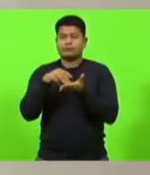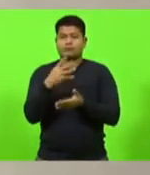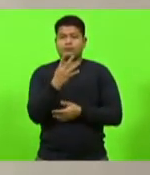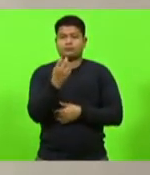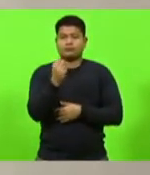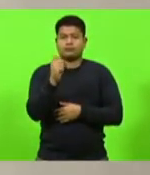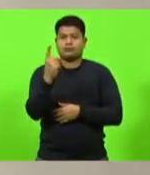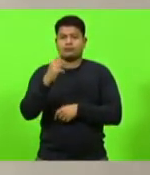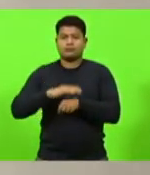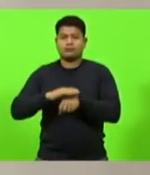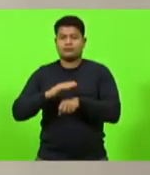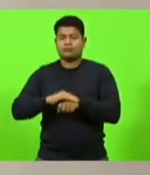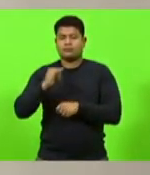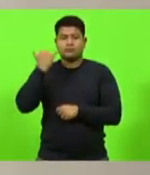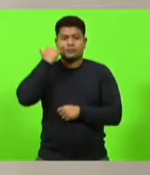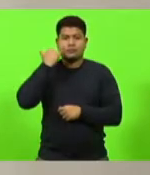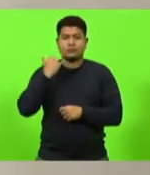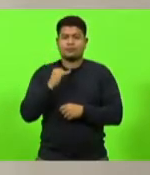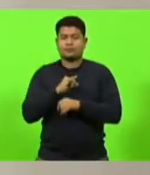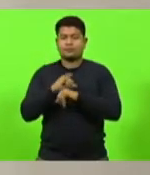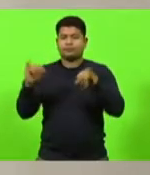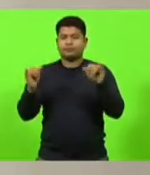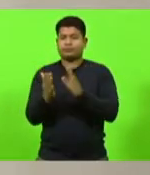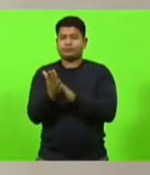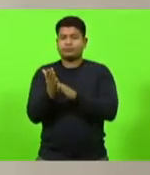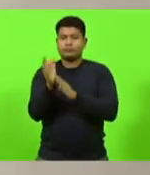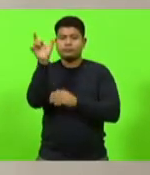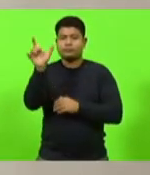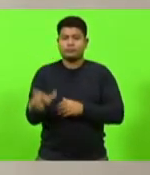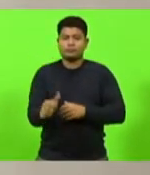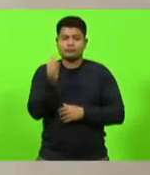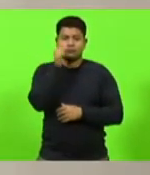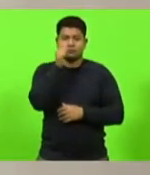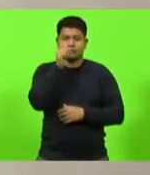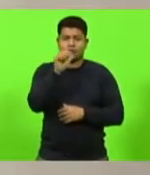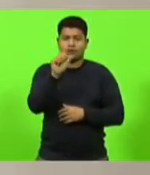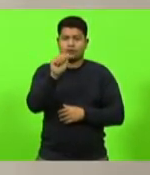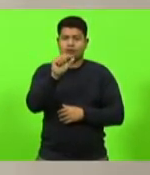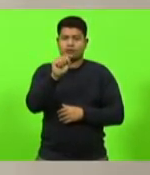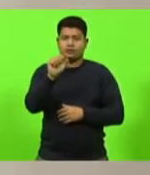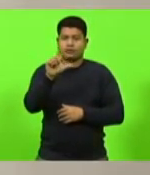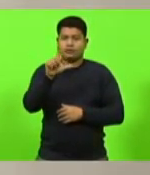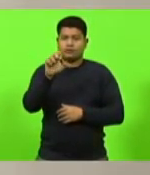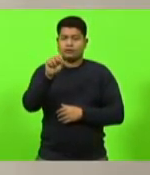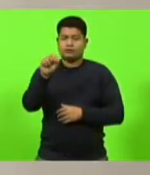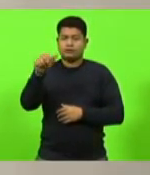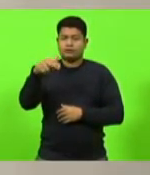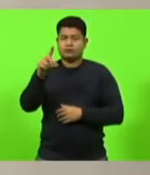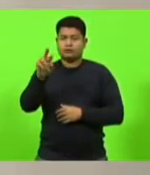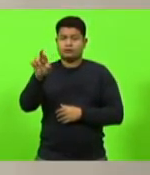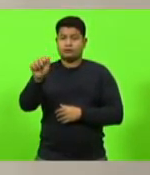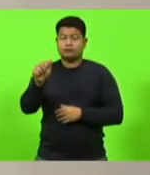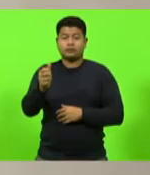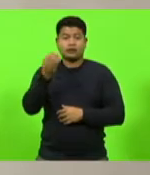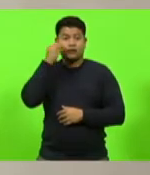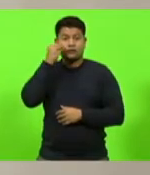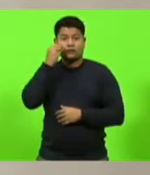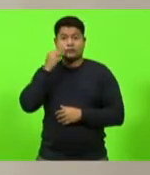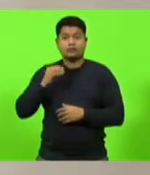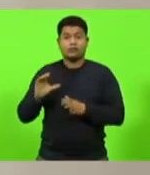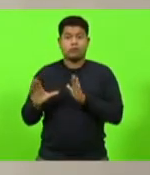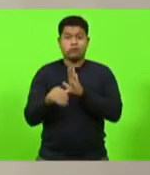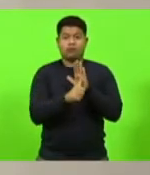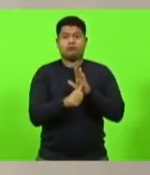481, autor deputado Jessé Lopes, manifestando aplausos à senhora Alessandra Fernandes Pires, que reagiu a uma tentativa de assalto ao Banco Sicredi no bairro